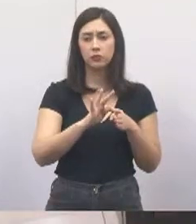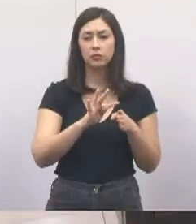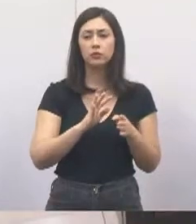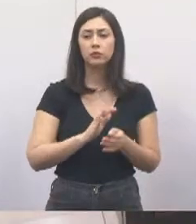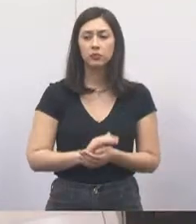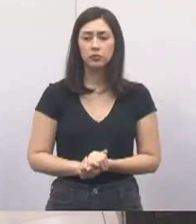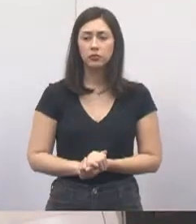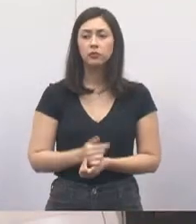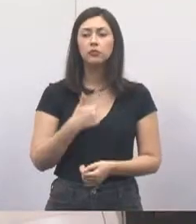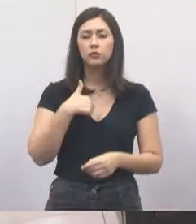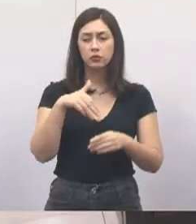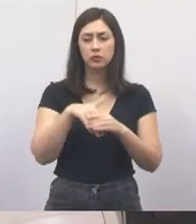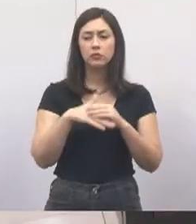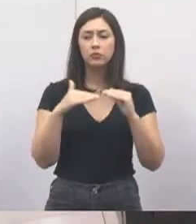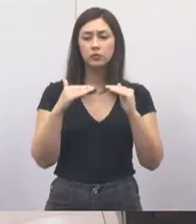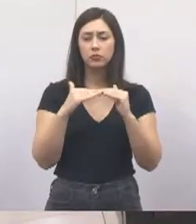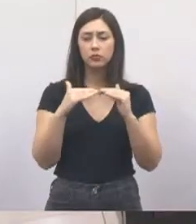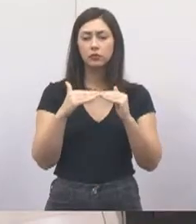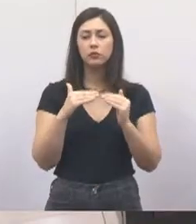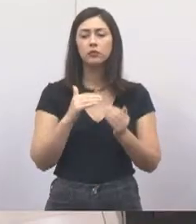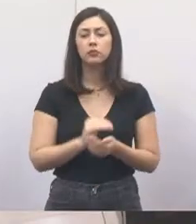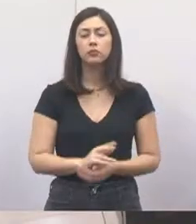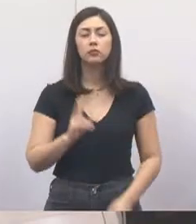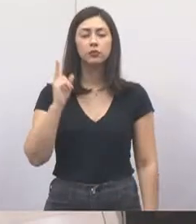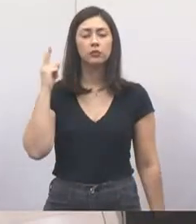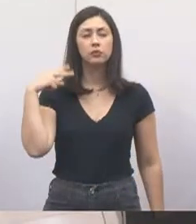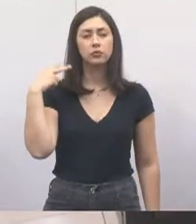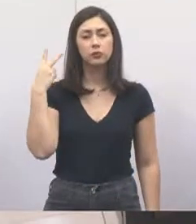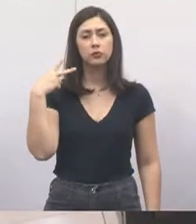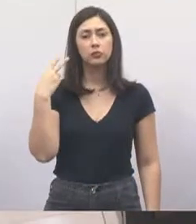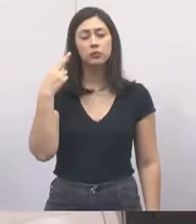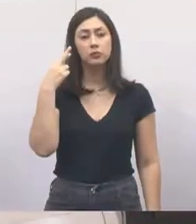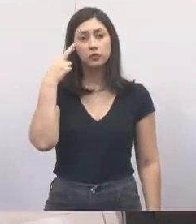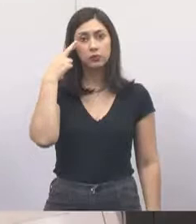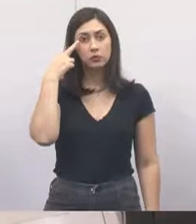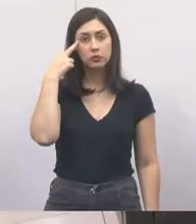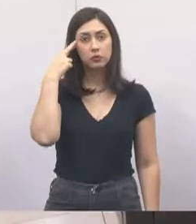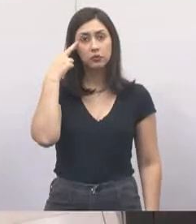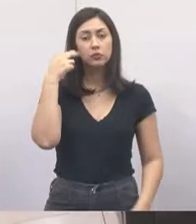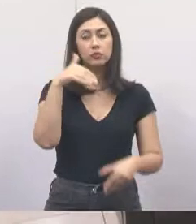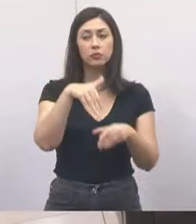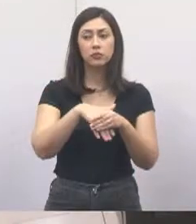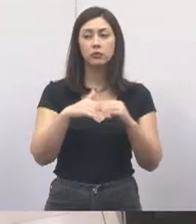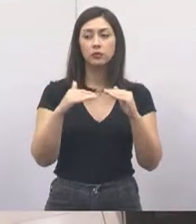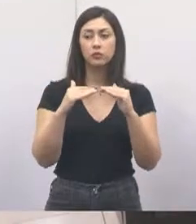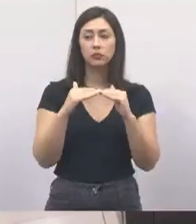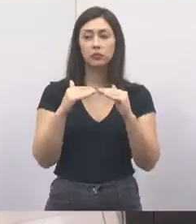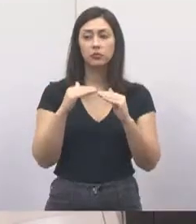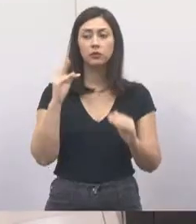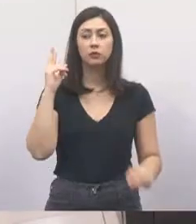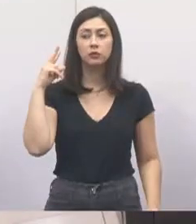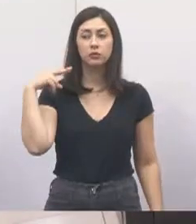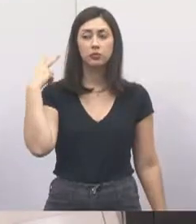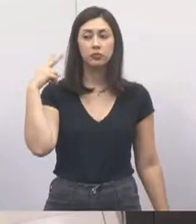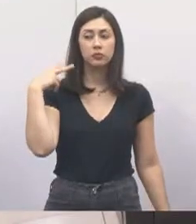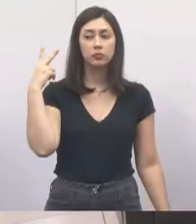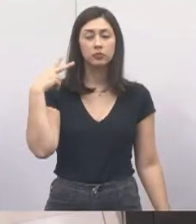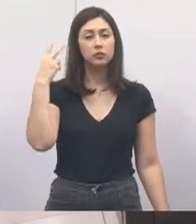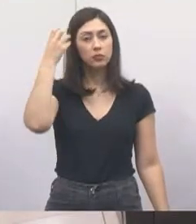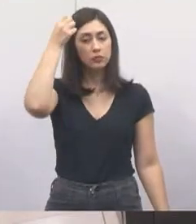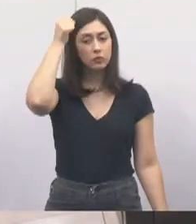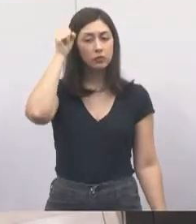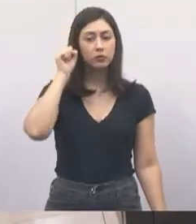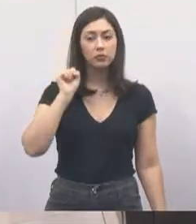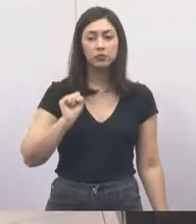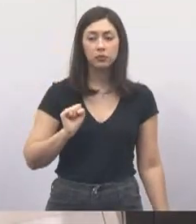assistindo, sou favorável. Como vota o vereador Roninha? Favorável. Como vota a vereadora Sônia